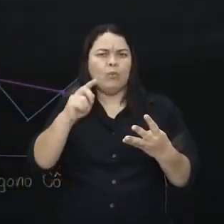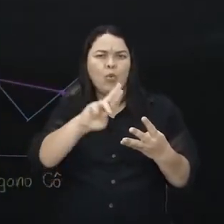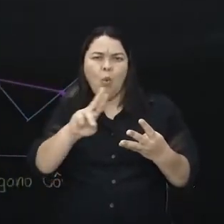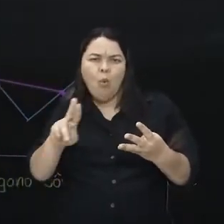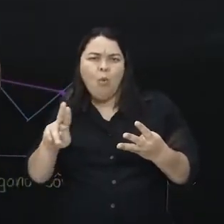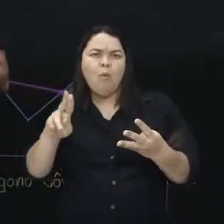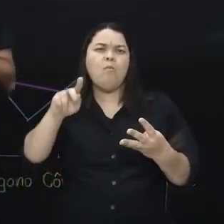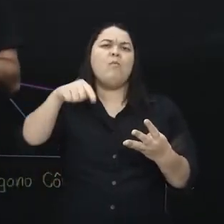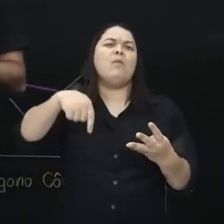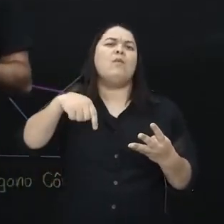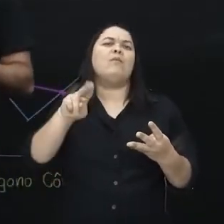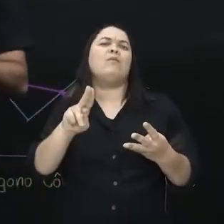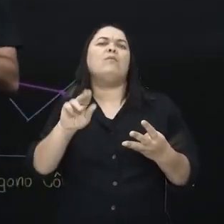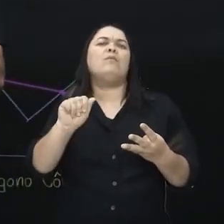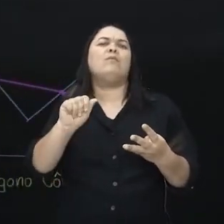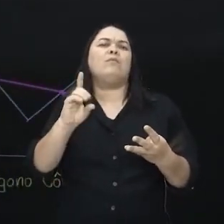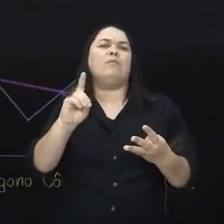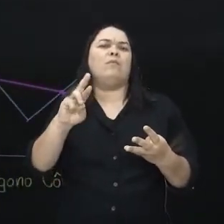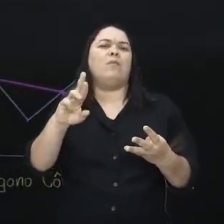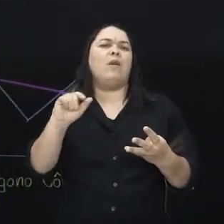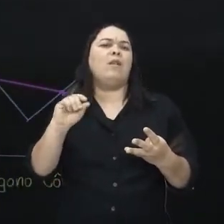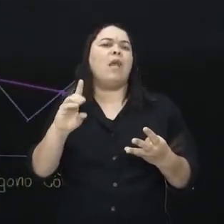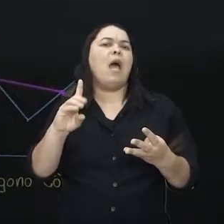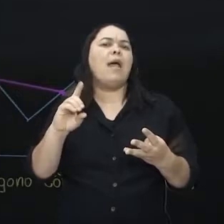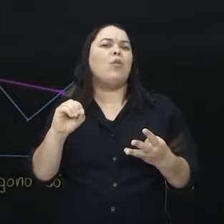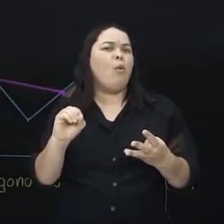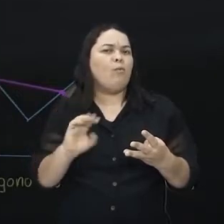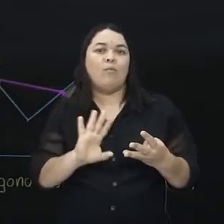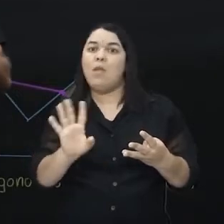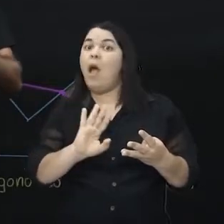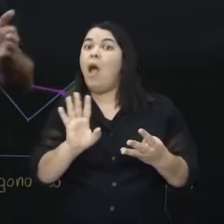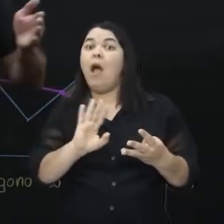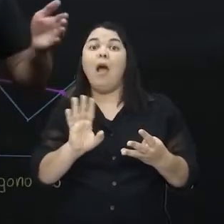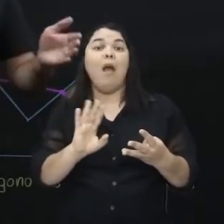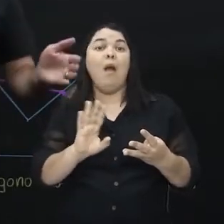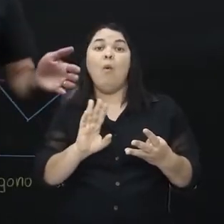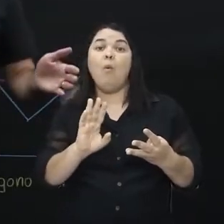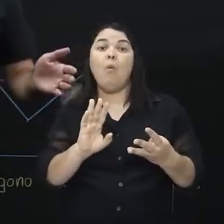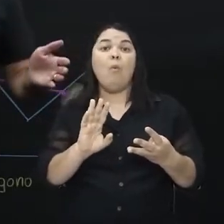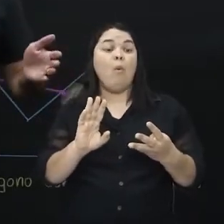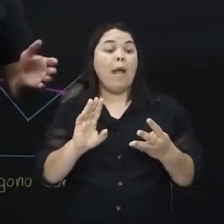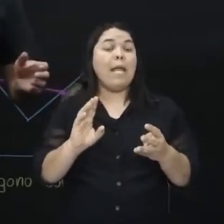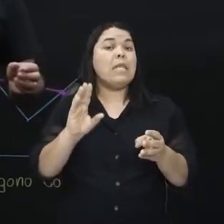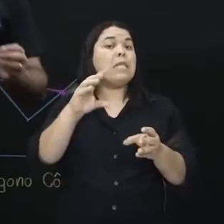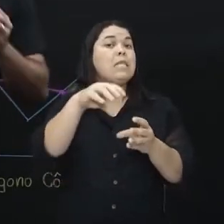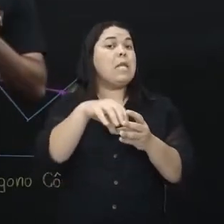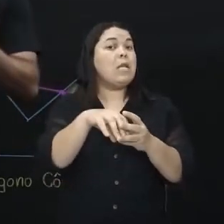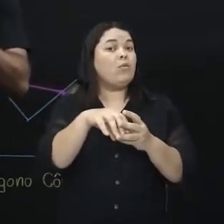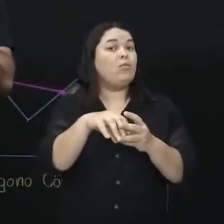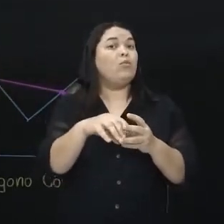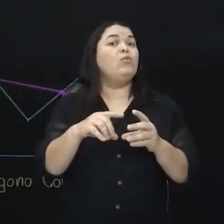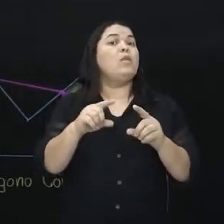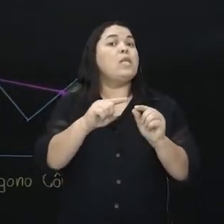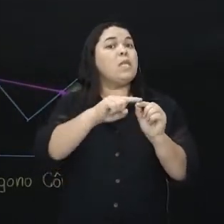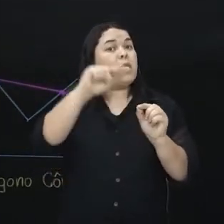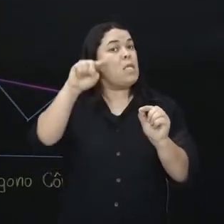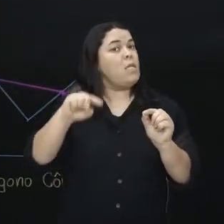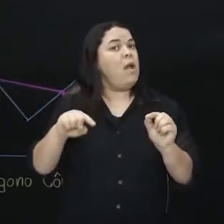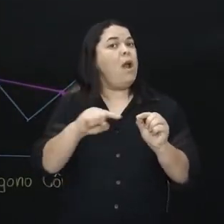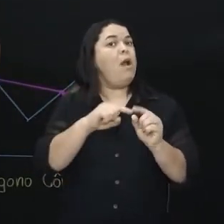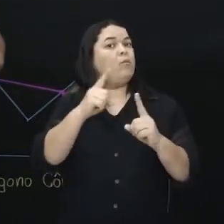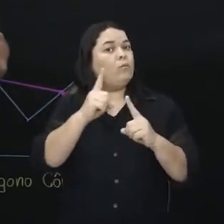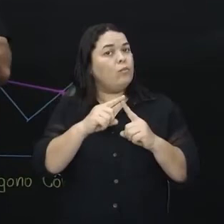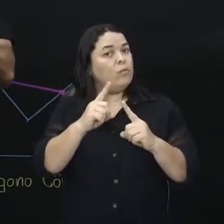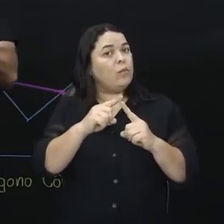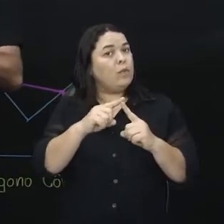quadrilátero. Até porque o quadrado é uma classificação dentro dos quadriláteros, tá bom? Mas o correto é